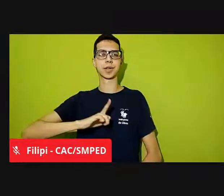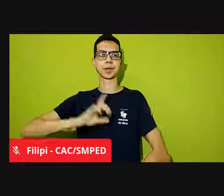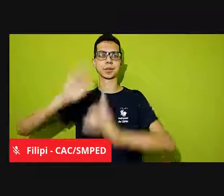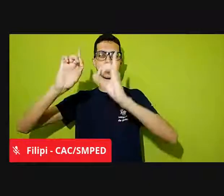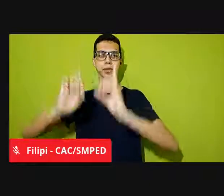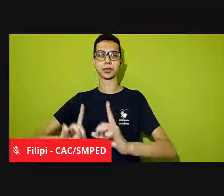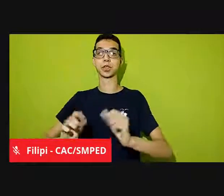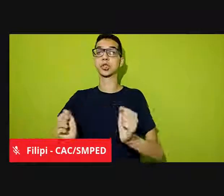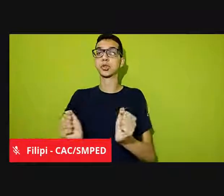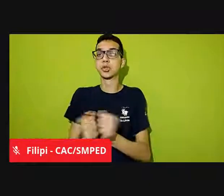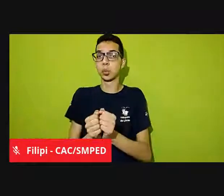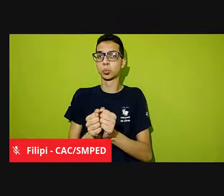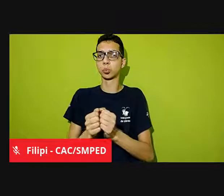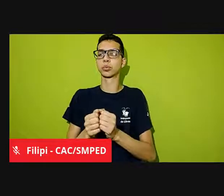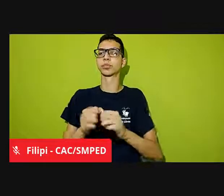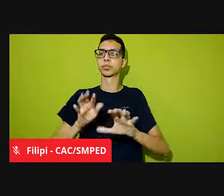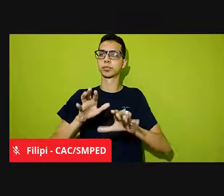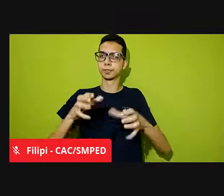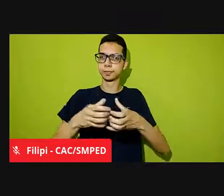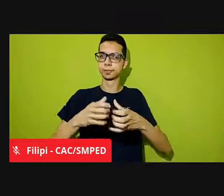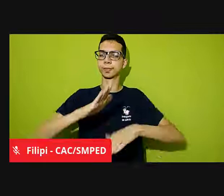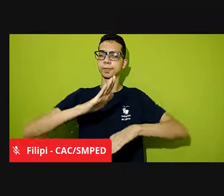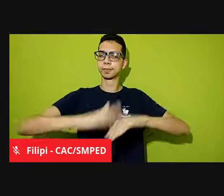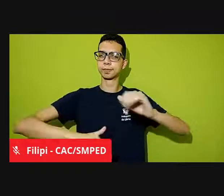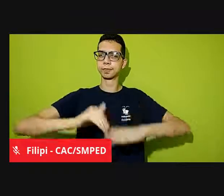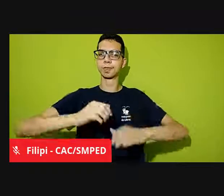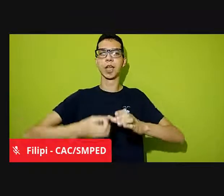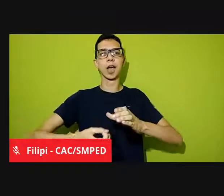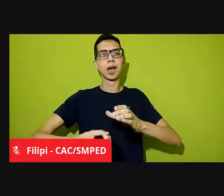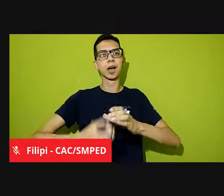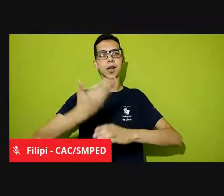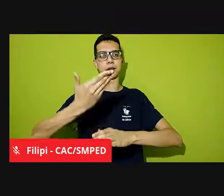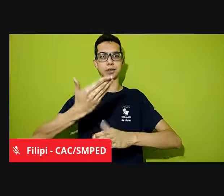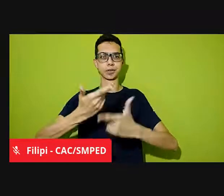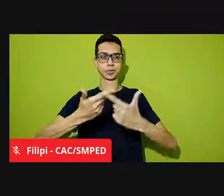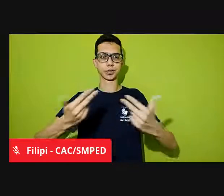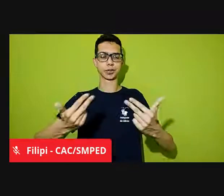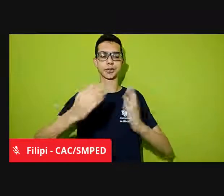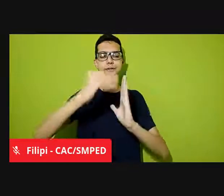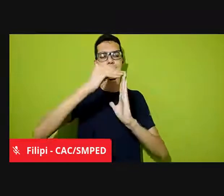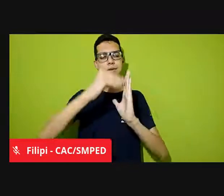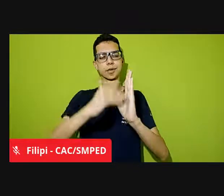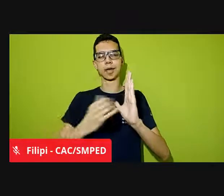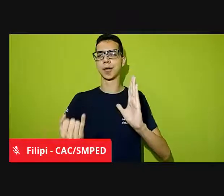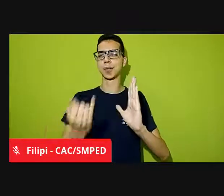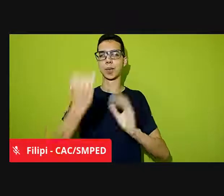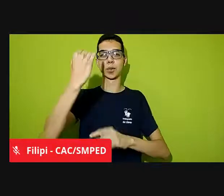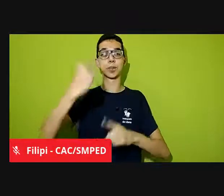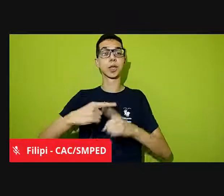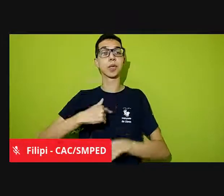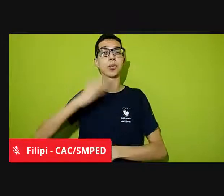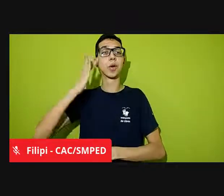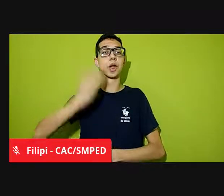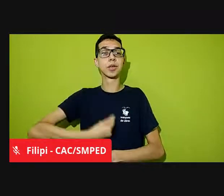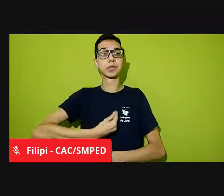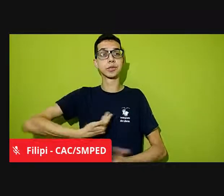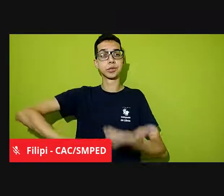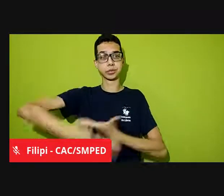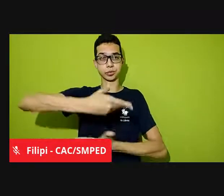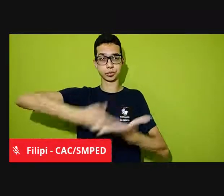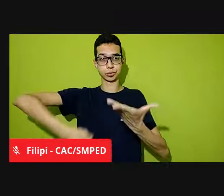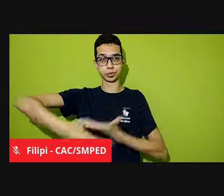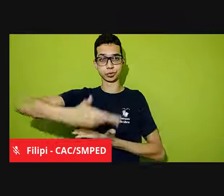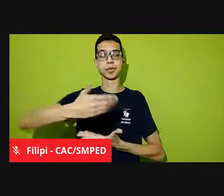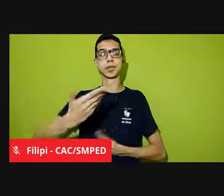deficiência. E a prática acontece ali porque acho que a partir desses convívios é que a estrutura ela vai se